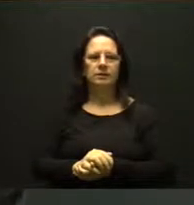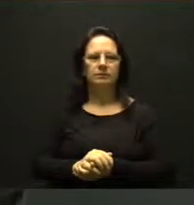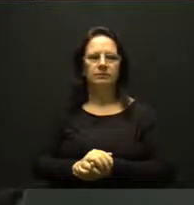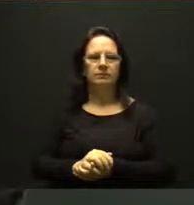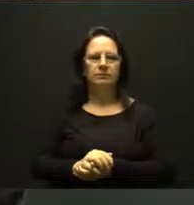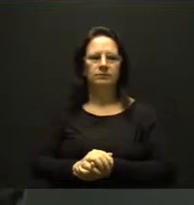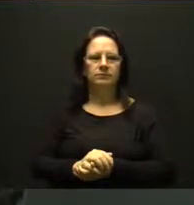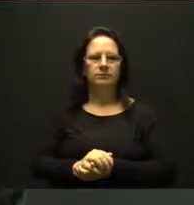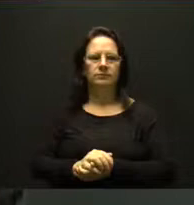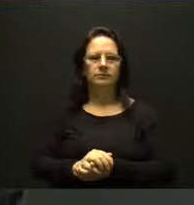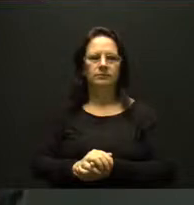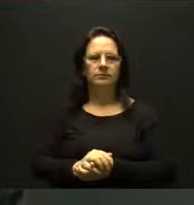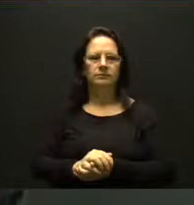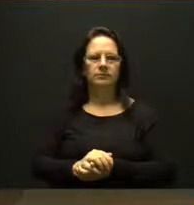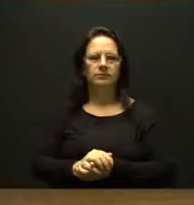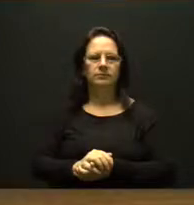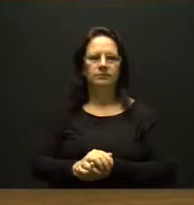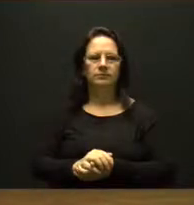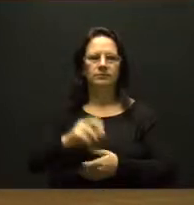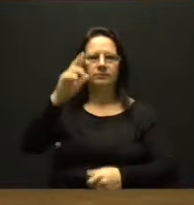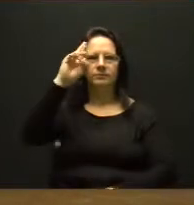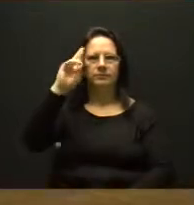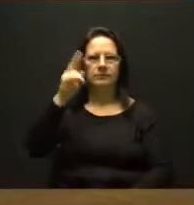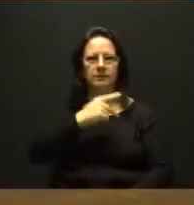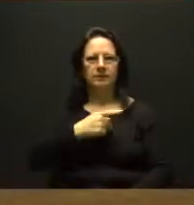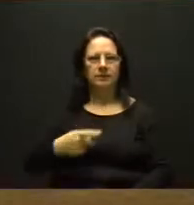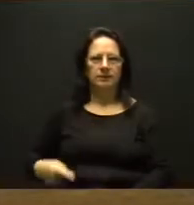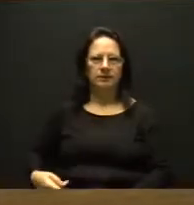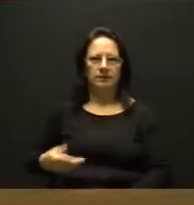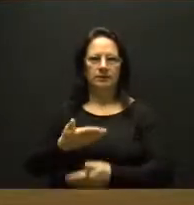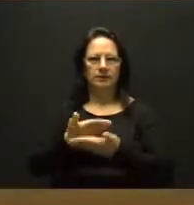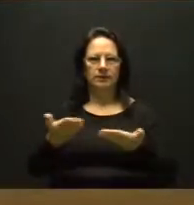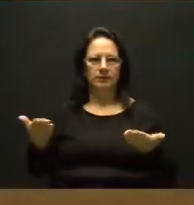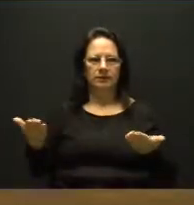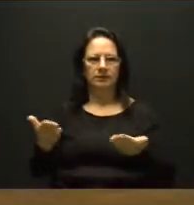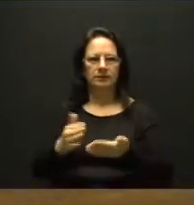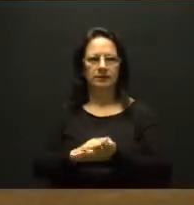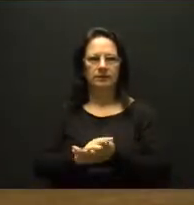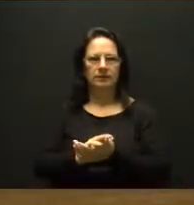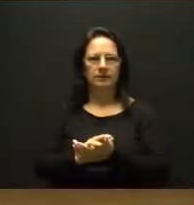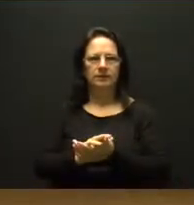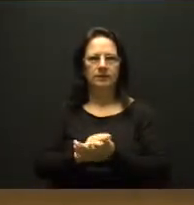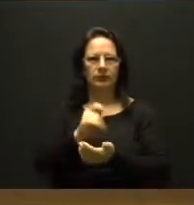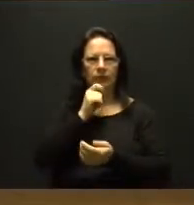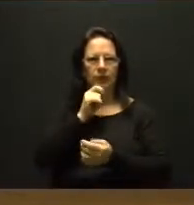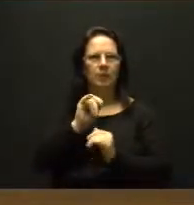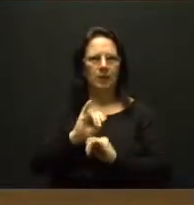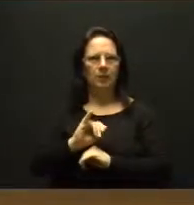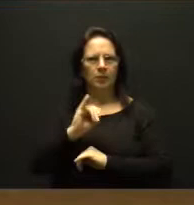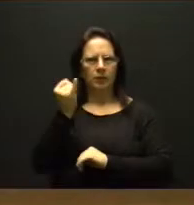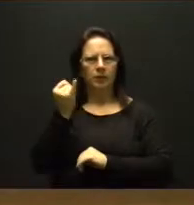eu também perdi seu preço de 20 novos pares vereador da área ainda aproveitando o gancho da saúde e